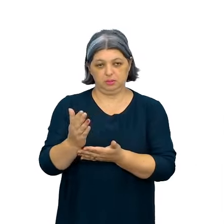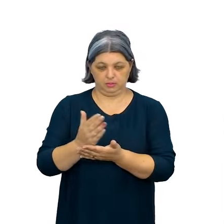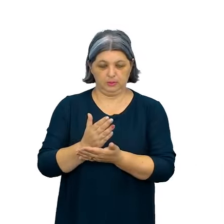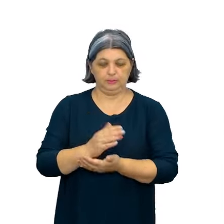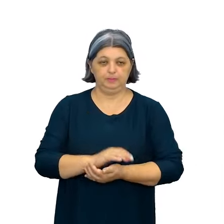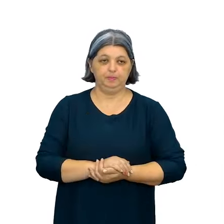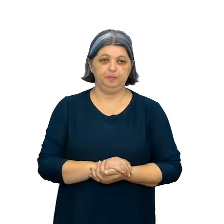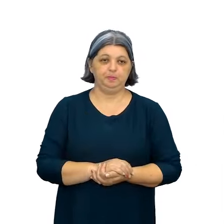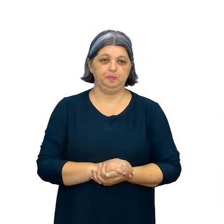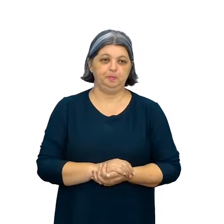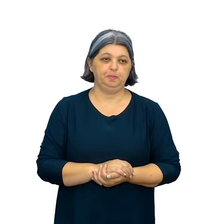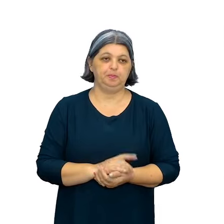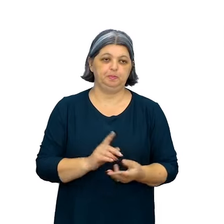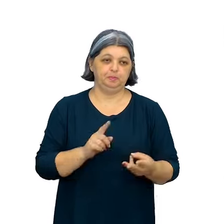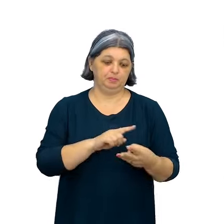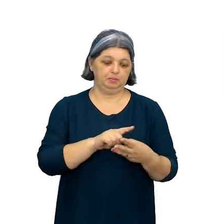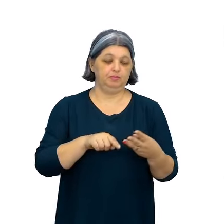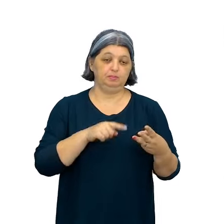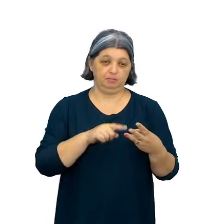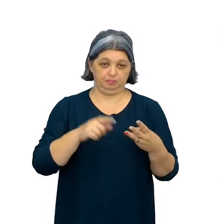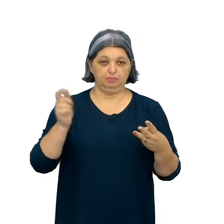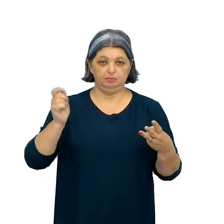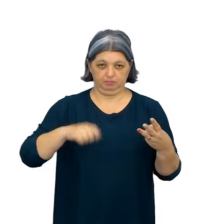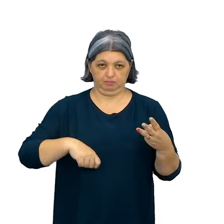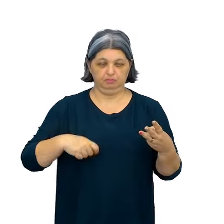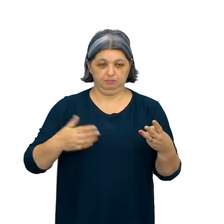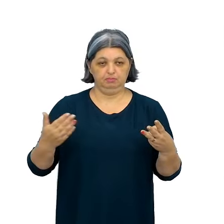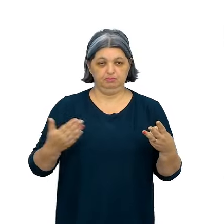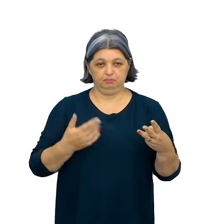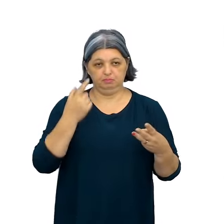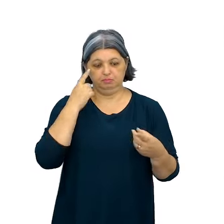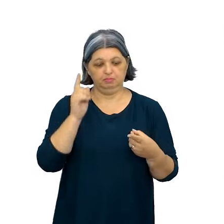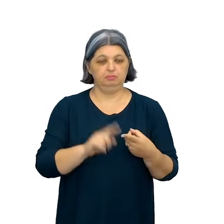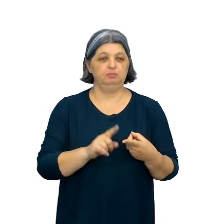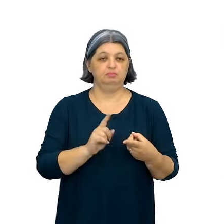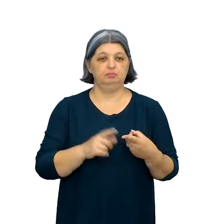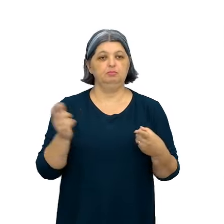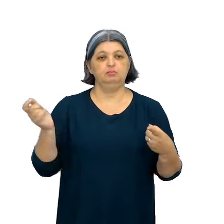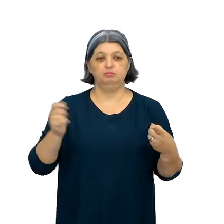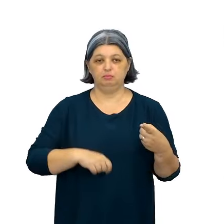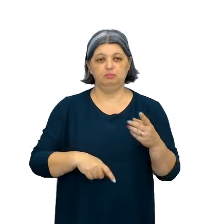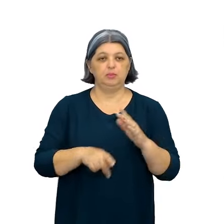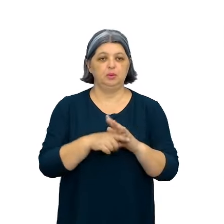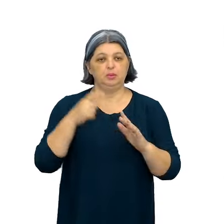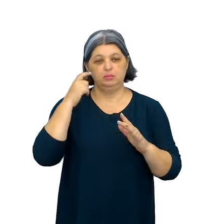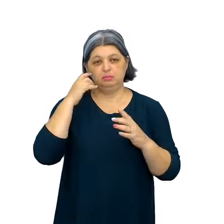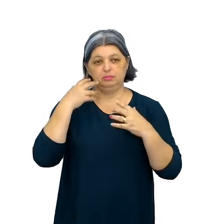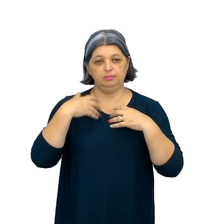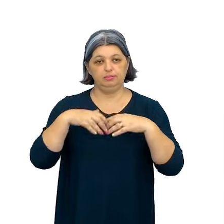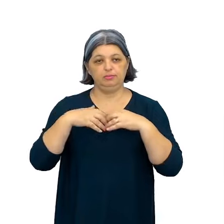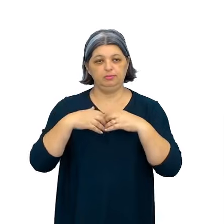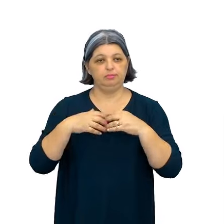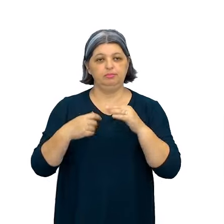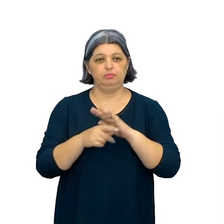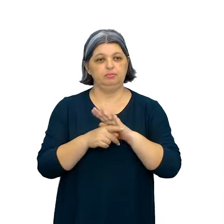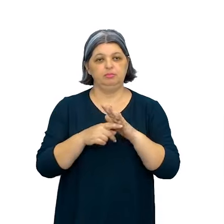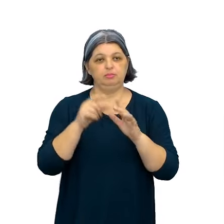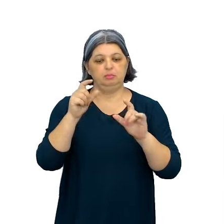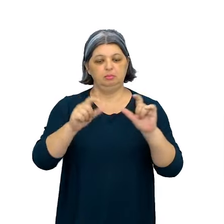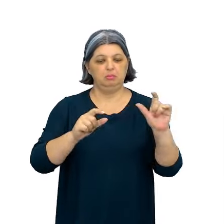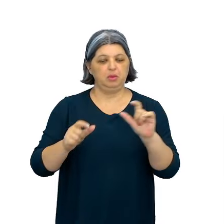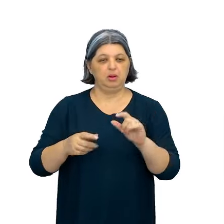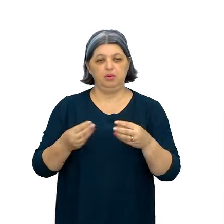leitura. Três capacidades, basicamente, nós vamos falar aqui. A primeira delas é a capacidade de decodificação. E nessa